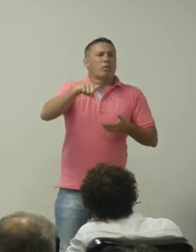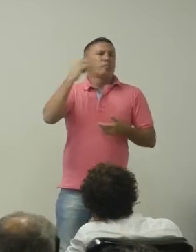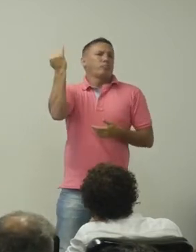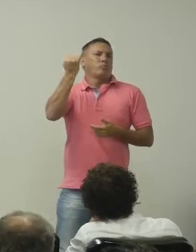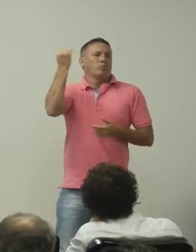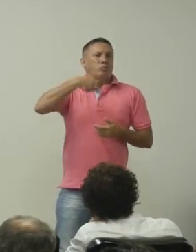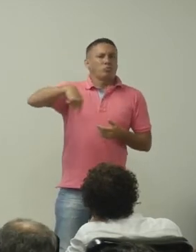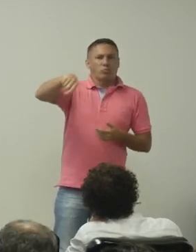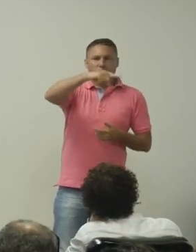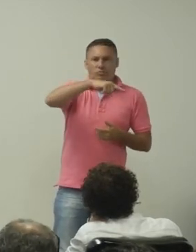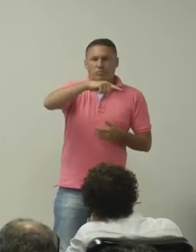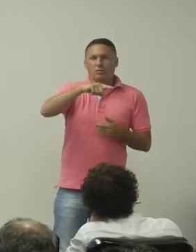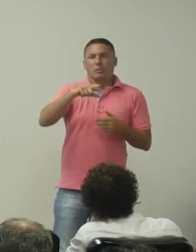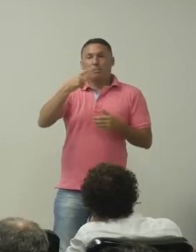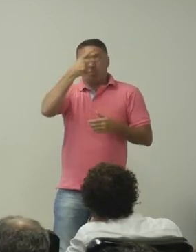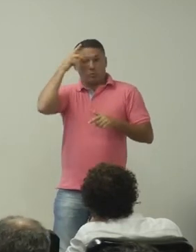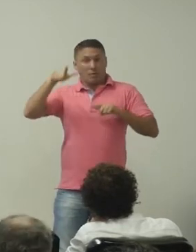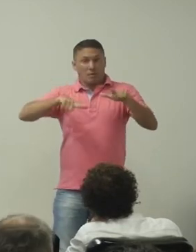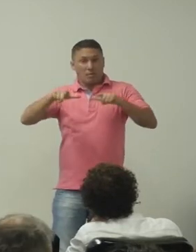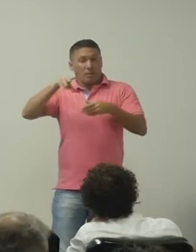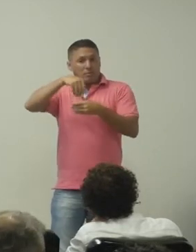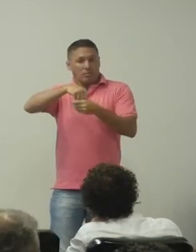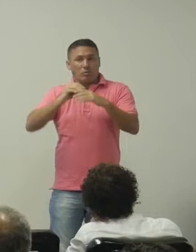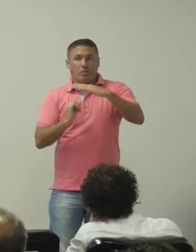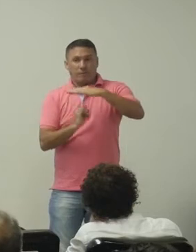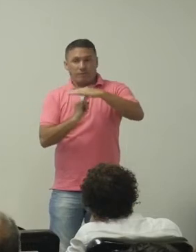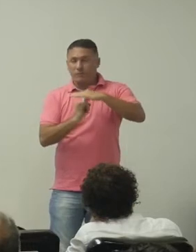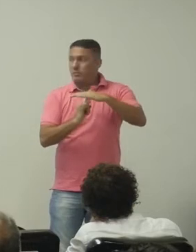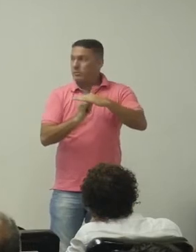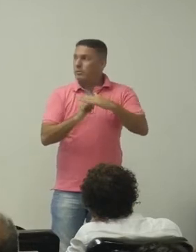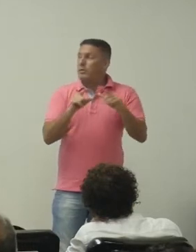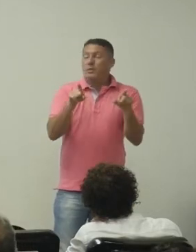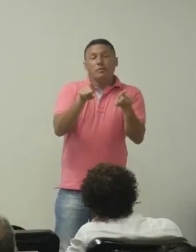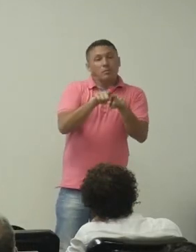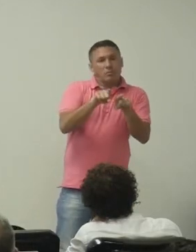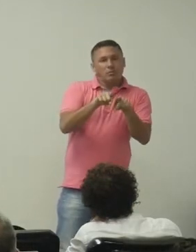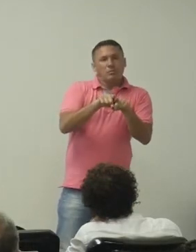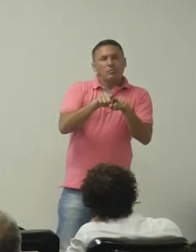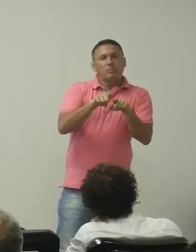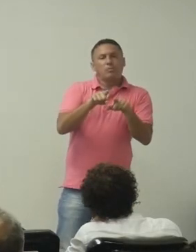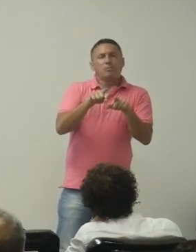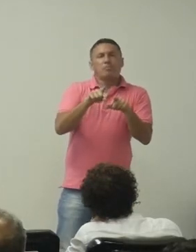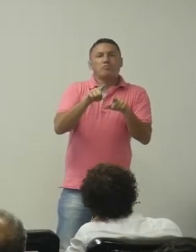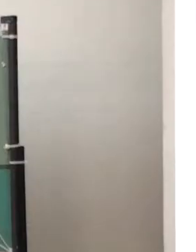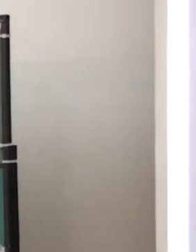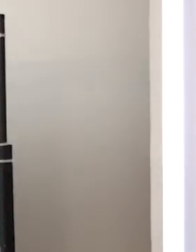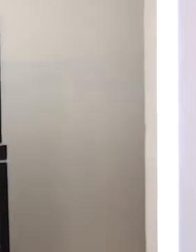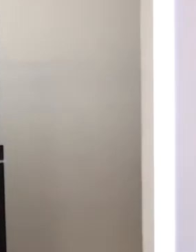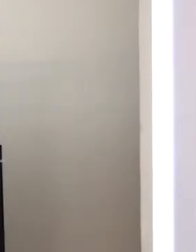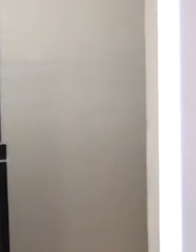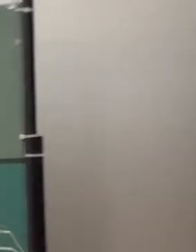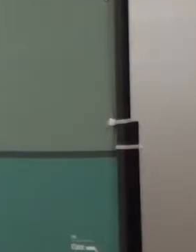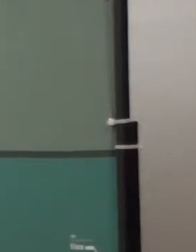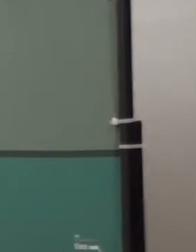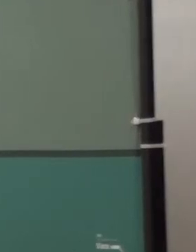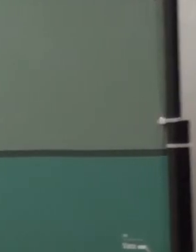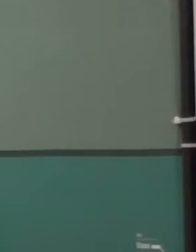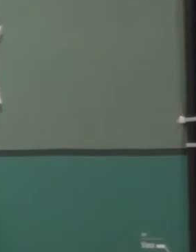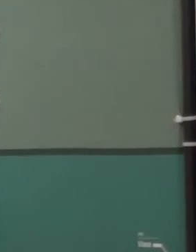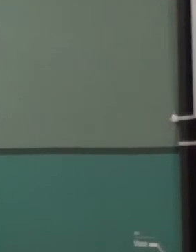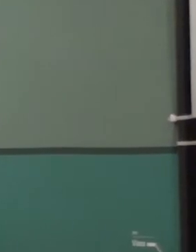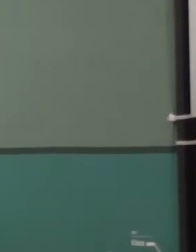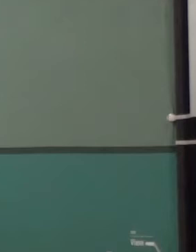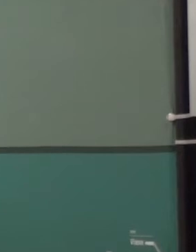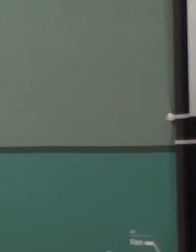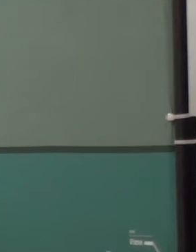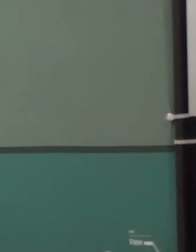nós, nós, servidores e servidoras, em especial as mulheres, a questão não só de